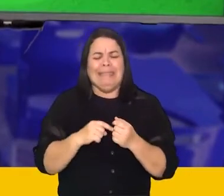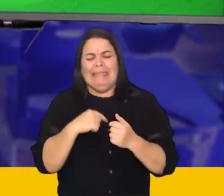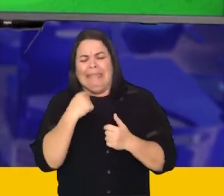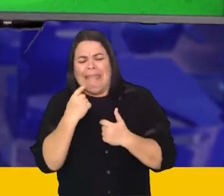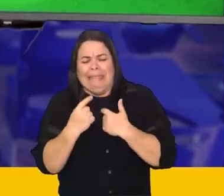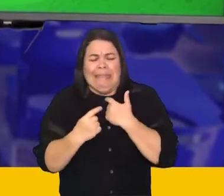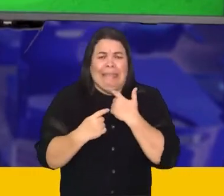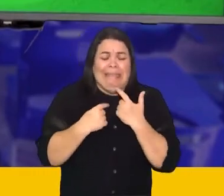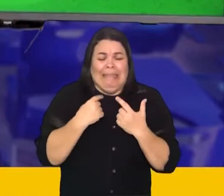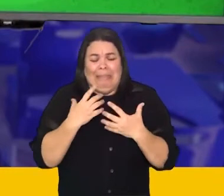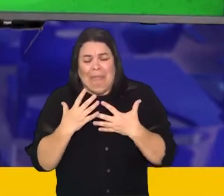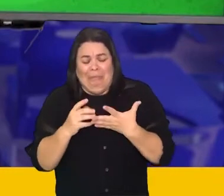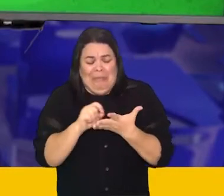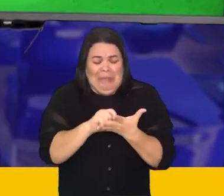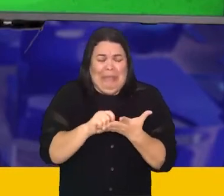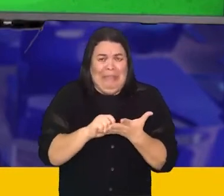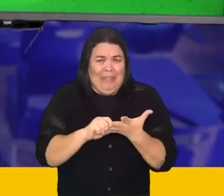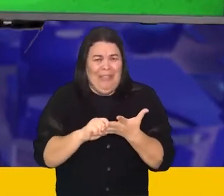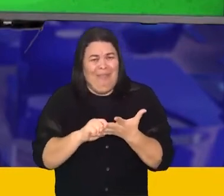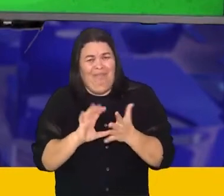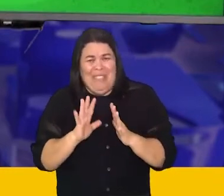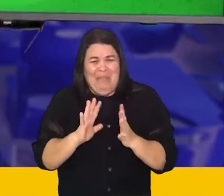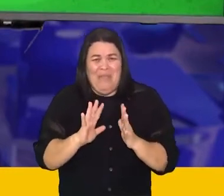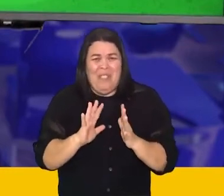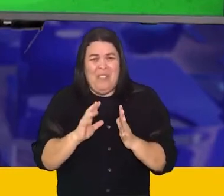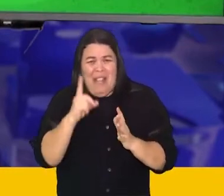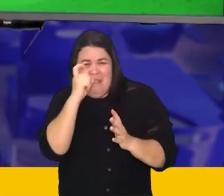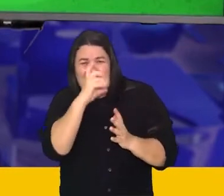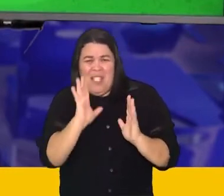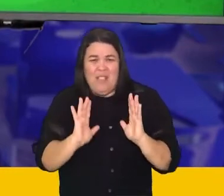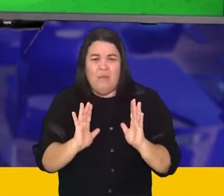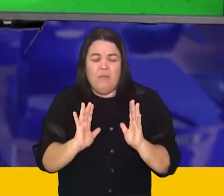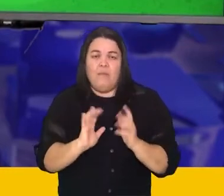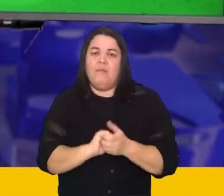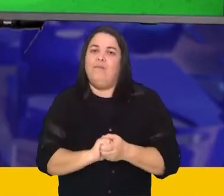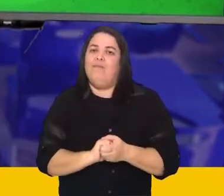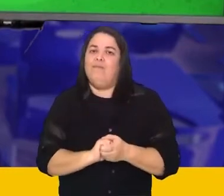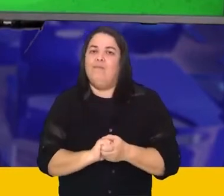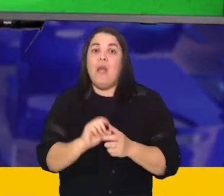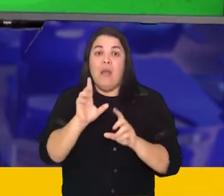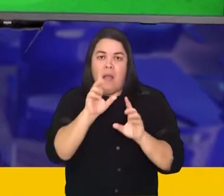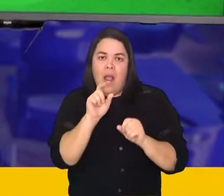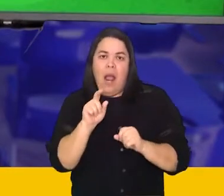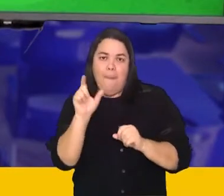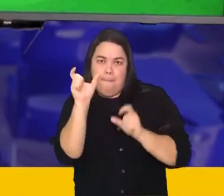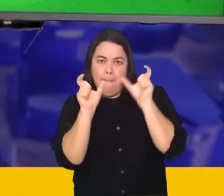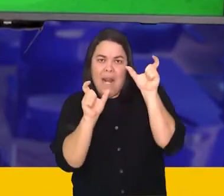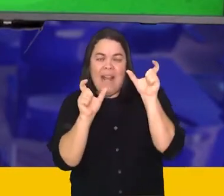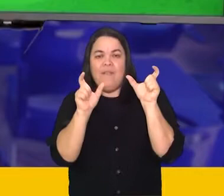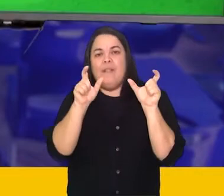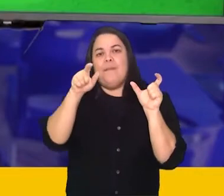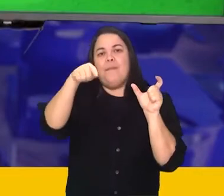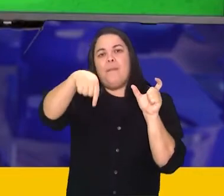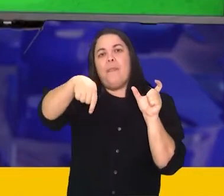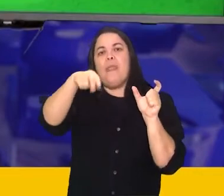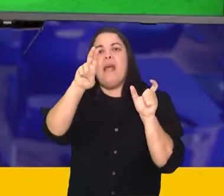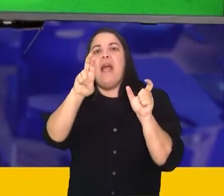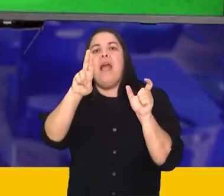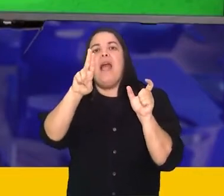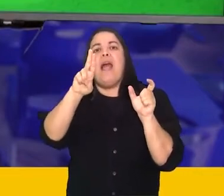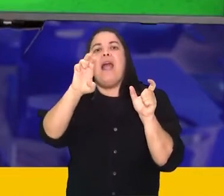atividades propostas? Olha só, quebrar a cabeça. Temos aí a palavra